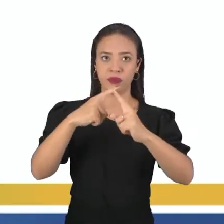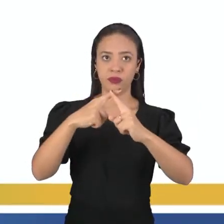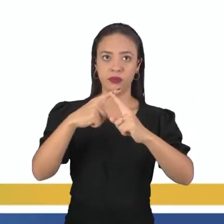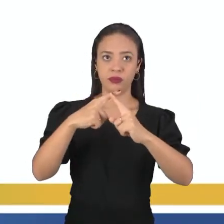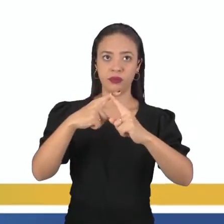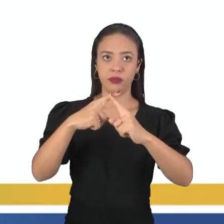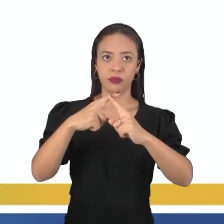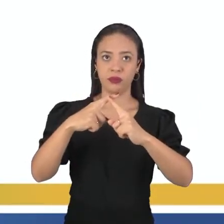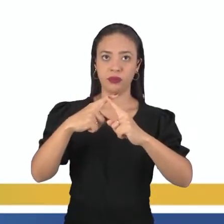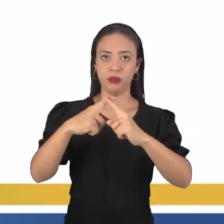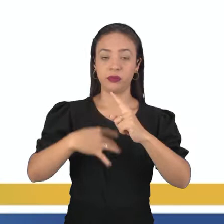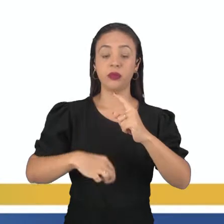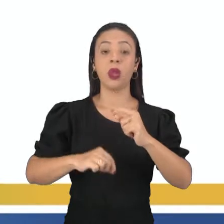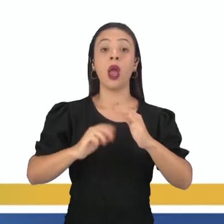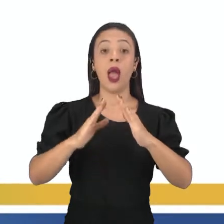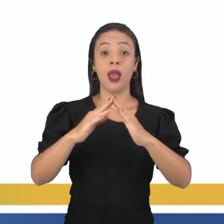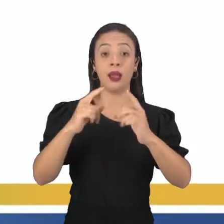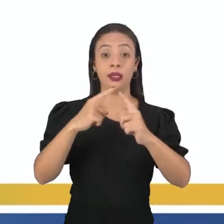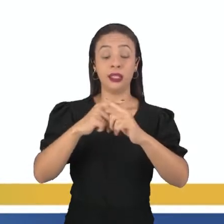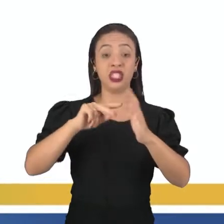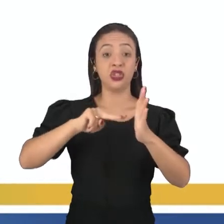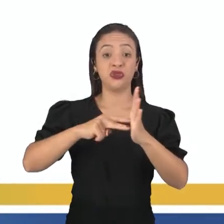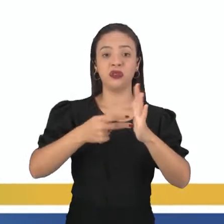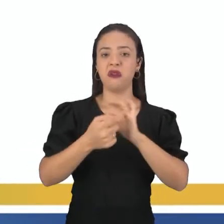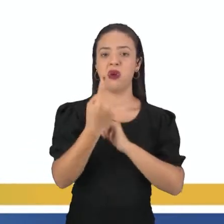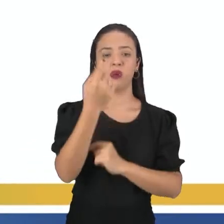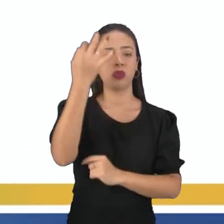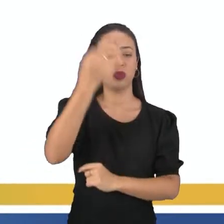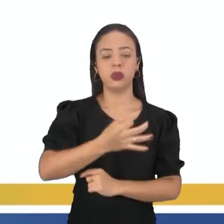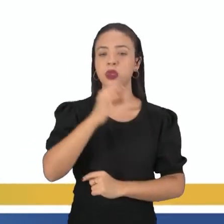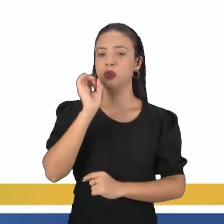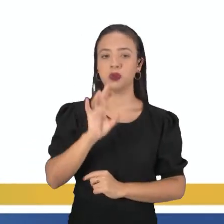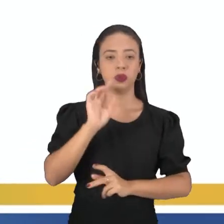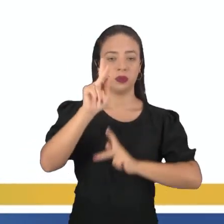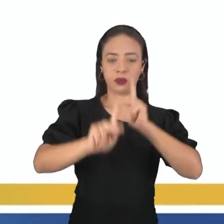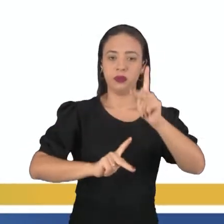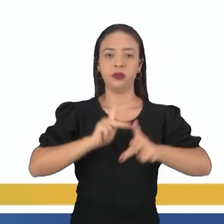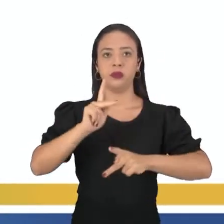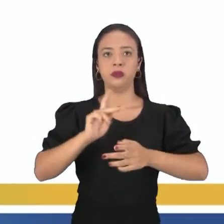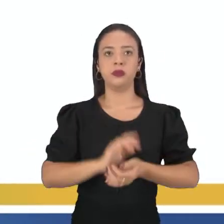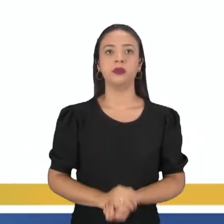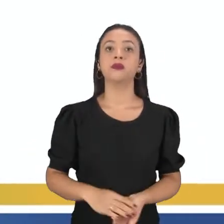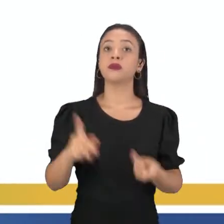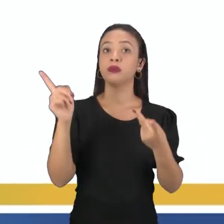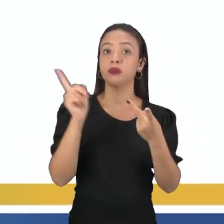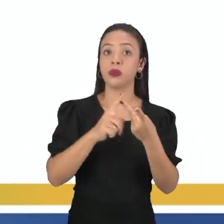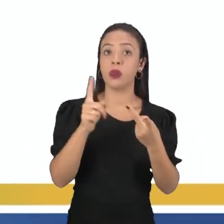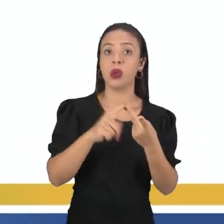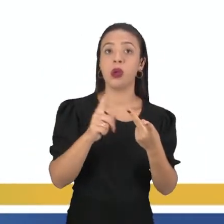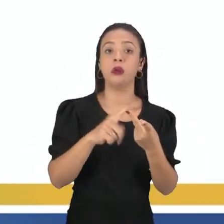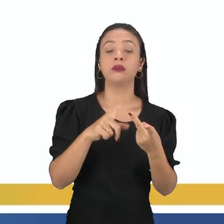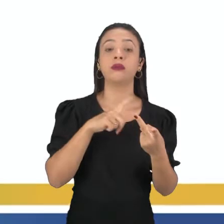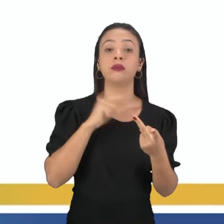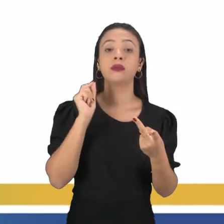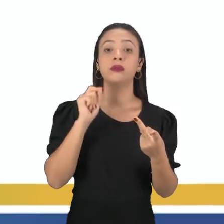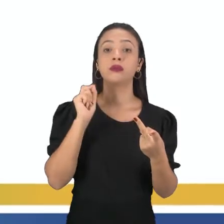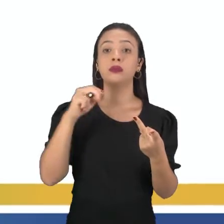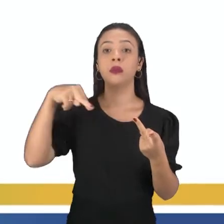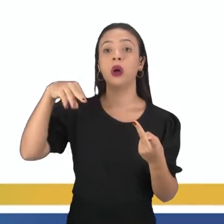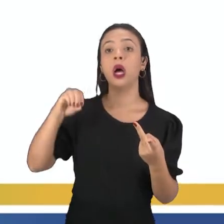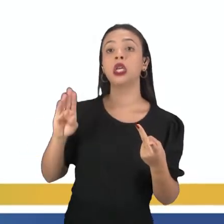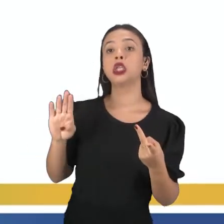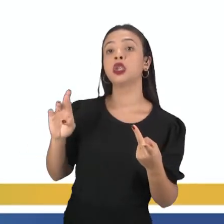da igreja. O clero representava cerca de 1% da população. No nosso segundo estado, a gente tem